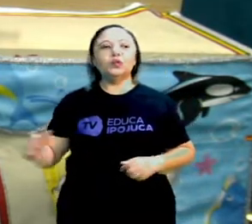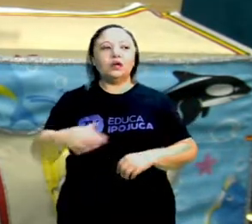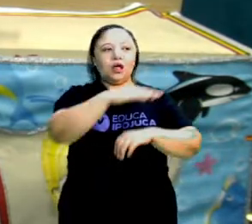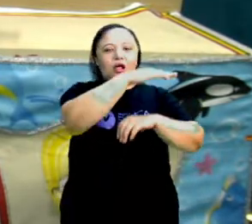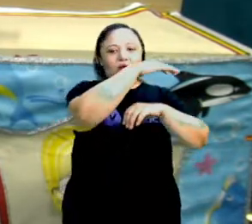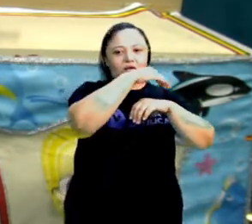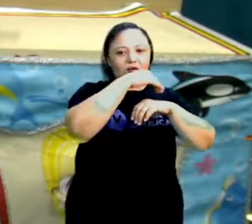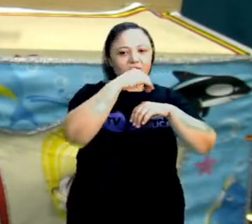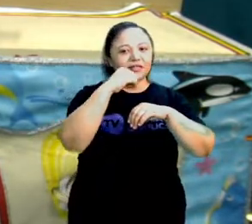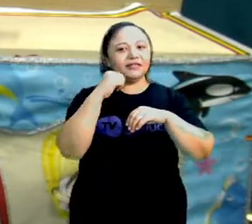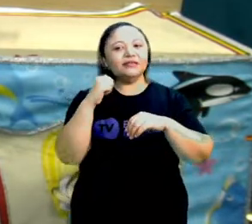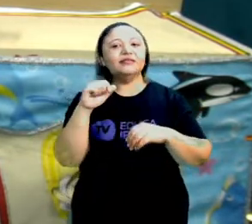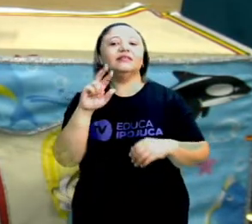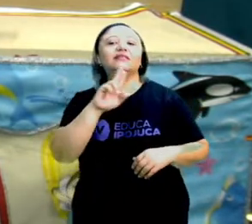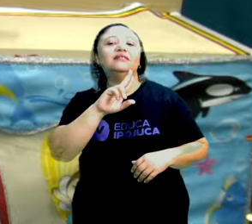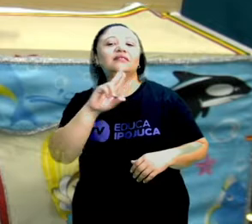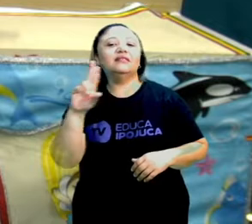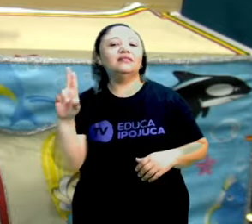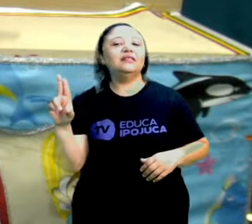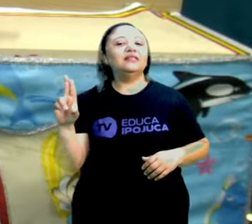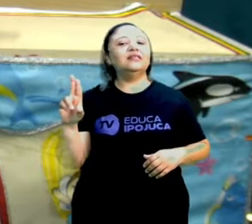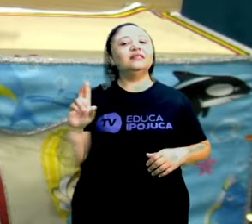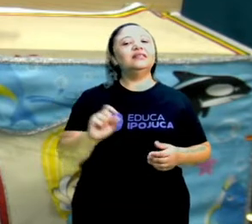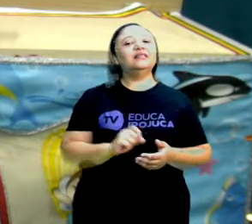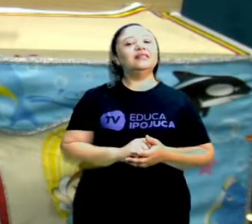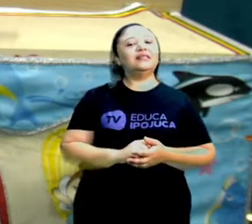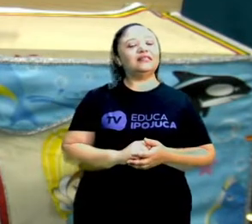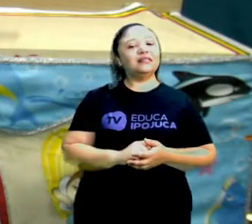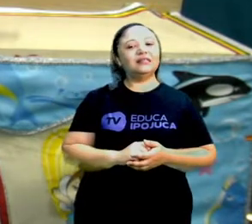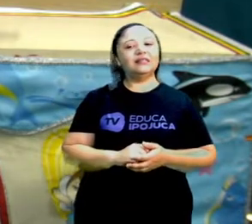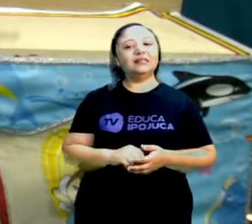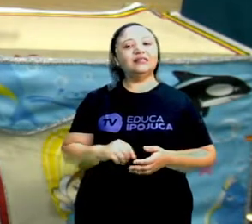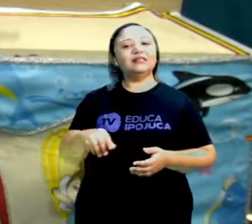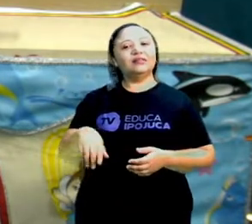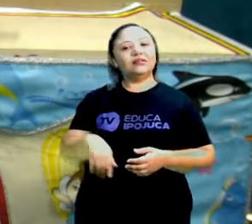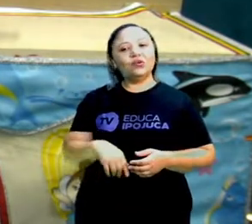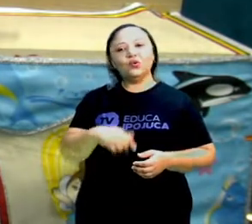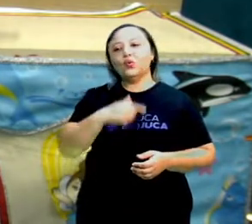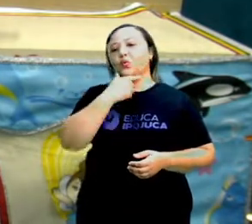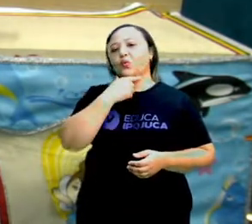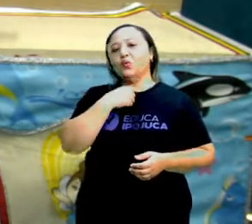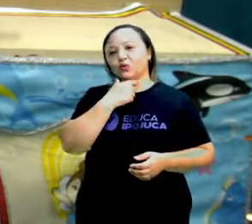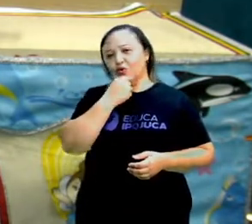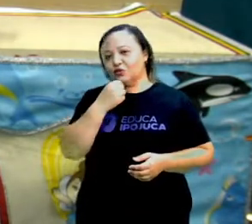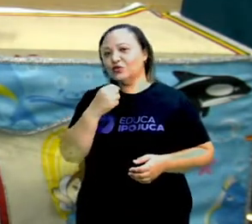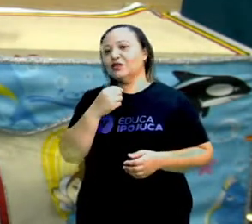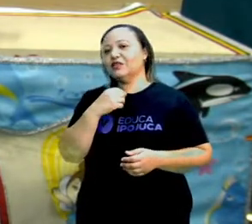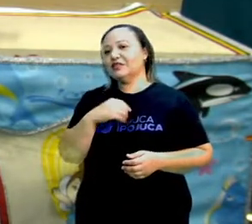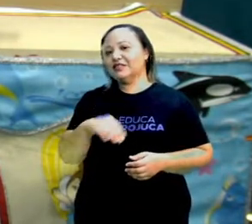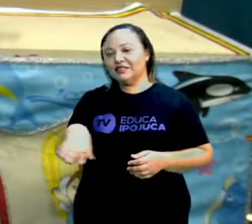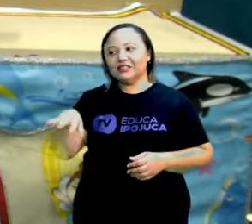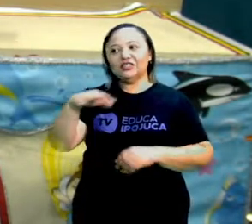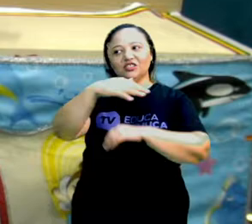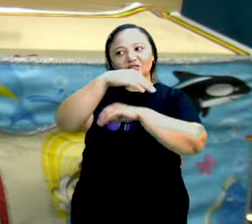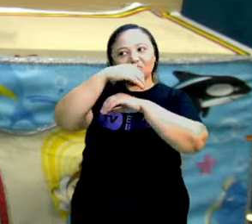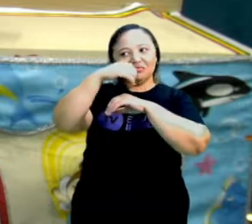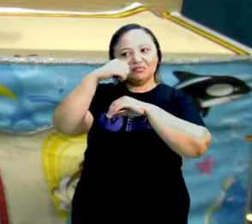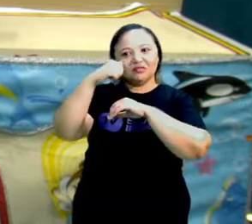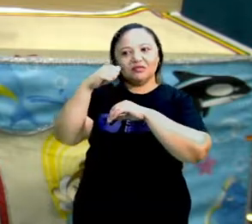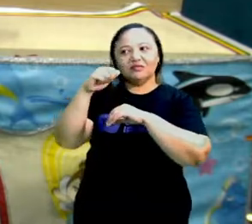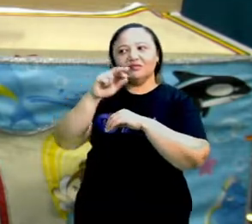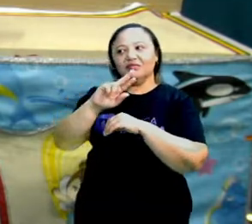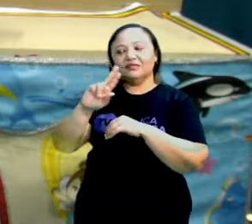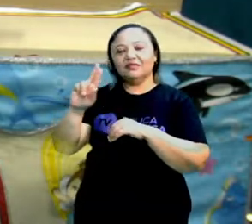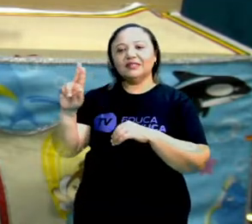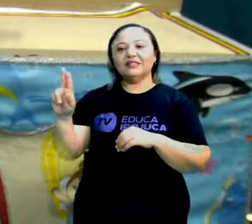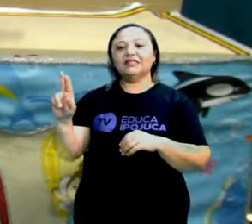chamar o nome dela. Leiturinha, tu acredita que eles chamaram o nome? E foi? Foi. Ah, povo doido.